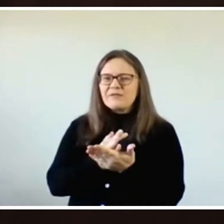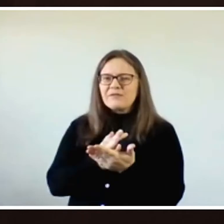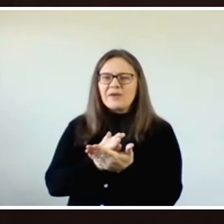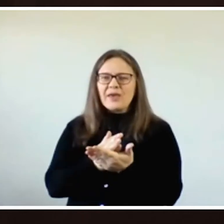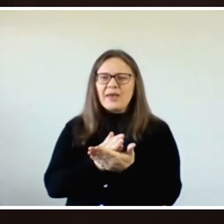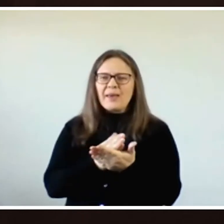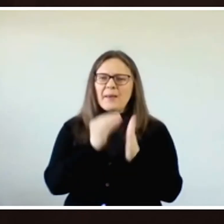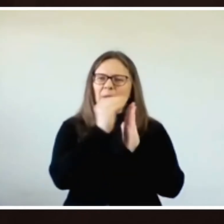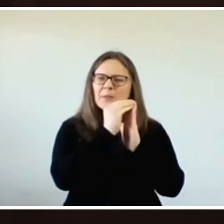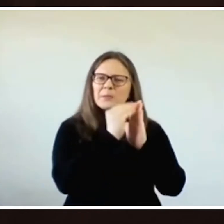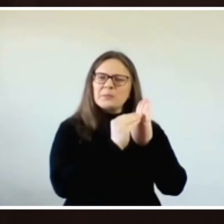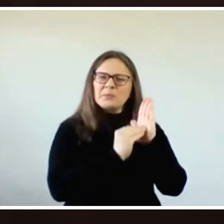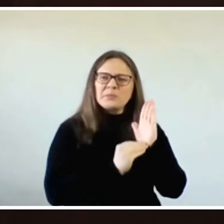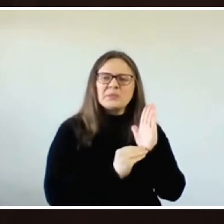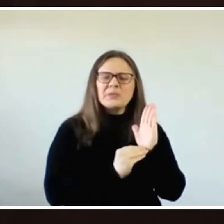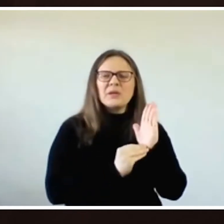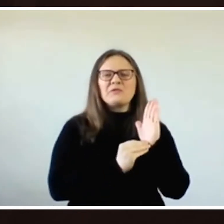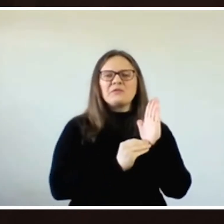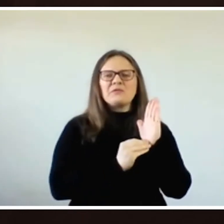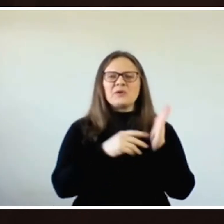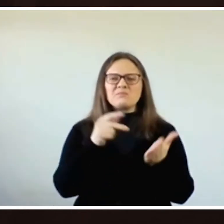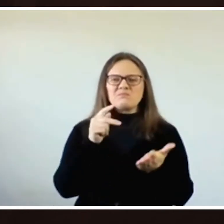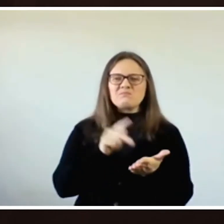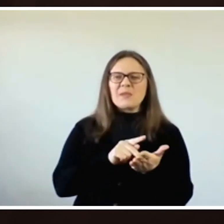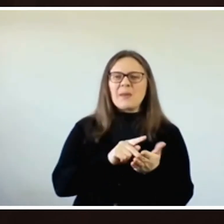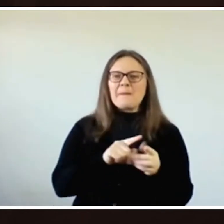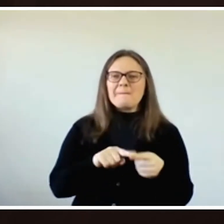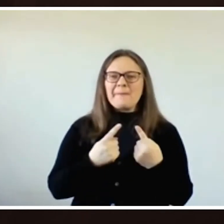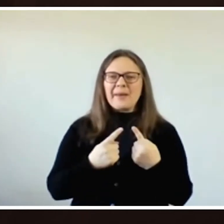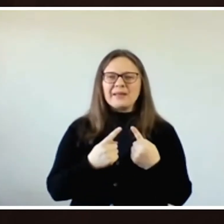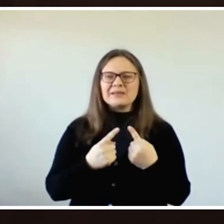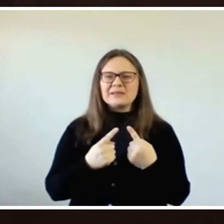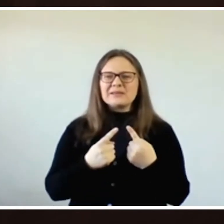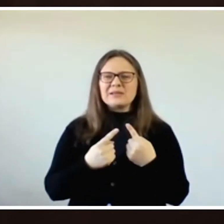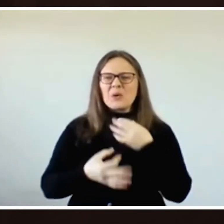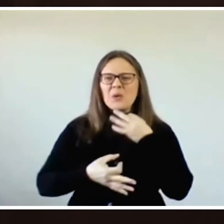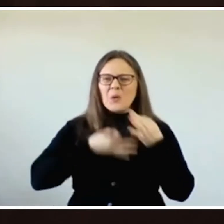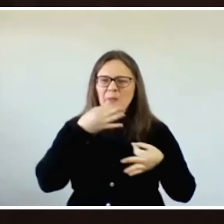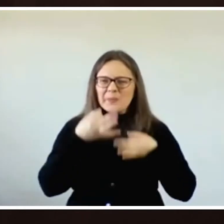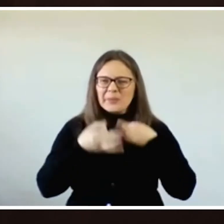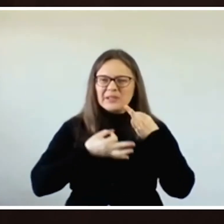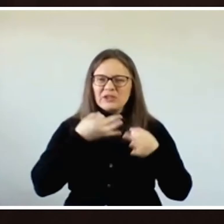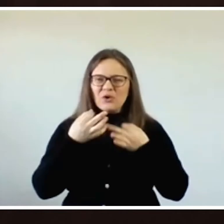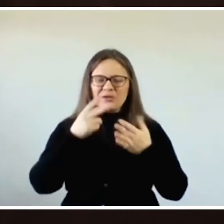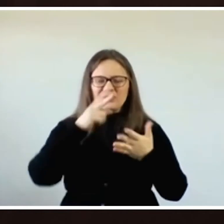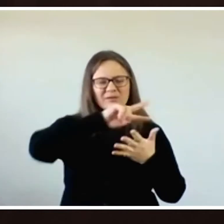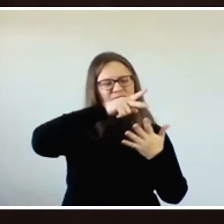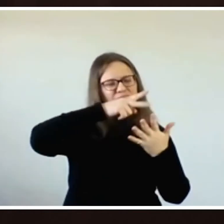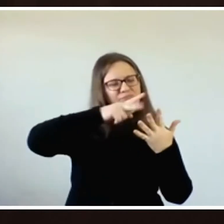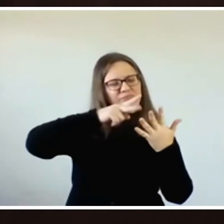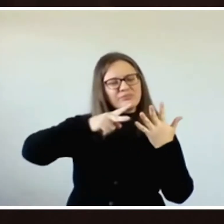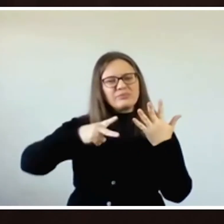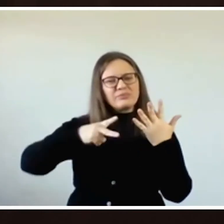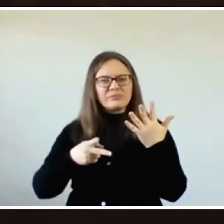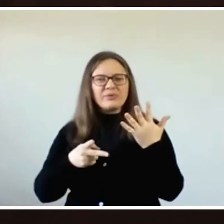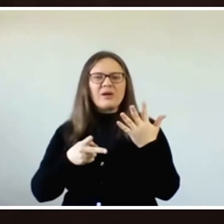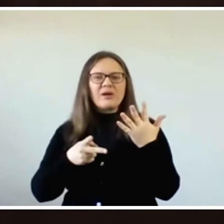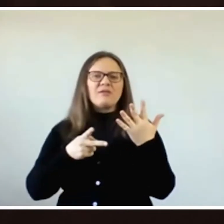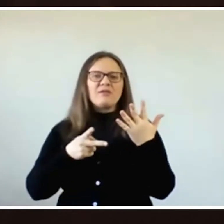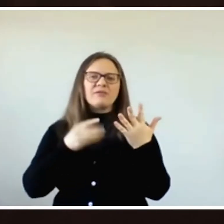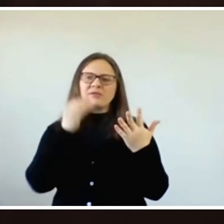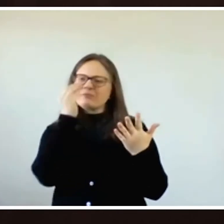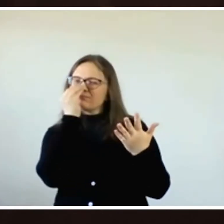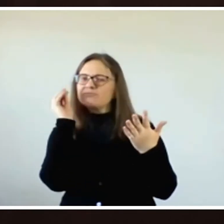opiniões de Ário foram rejeitadas, quer dizer, foram rejeitadas as heresias arianas, né?